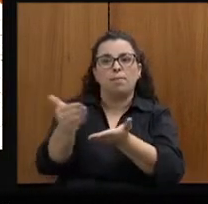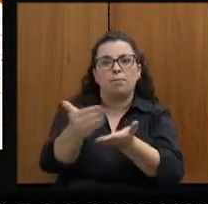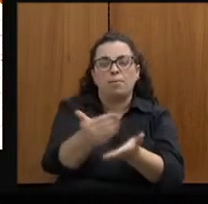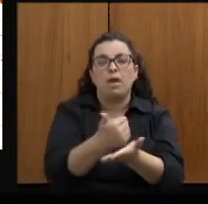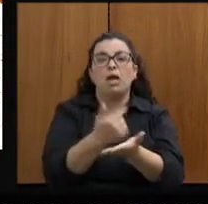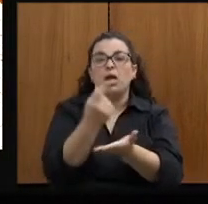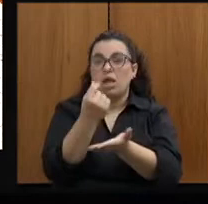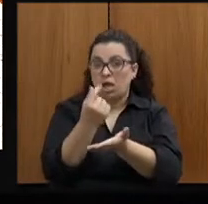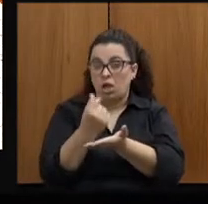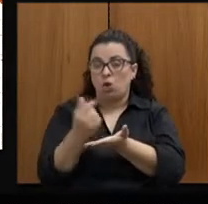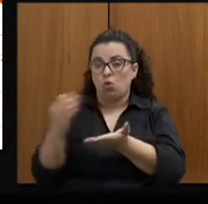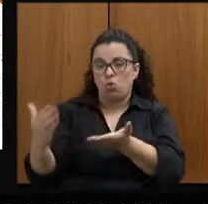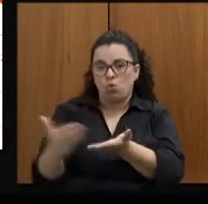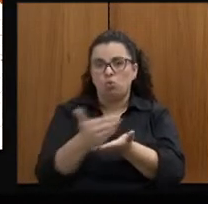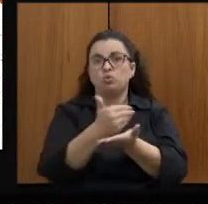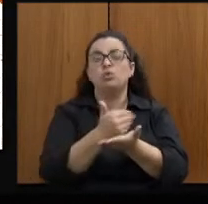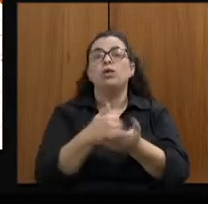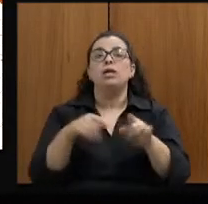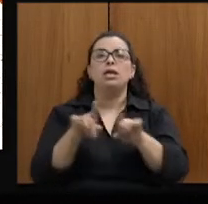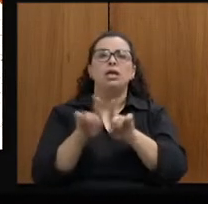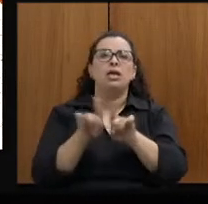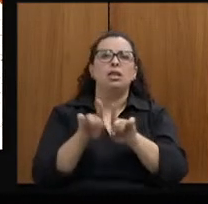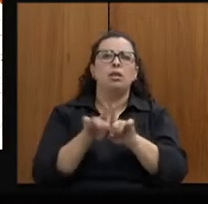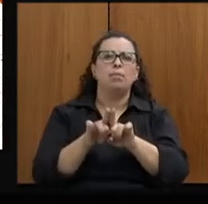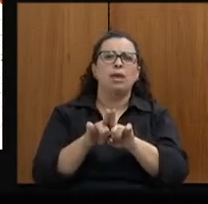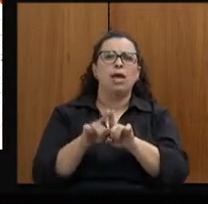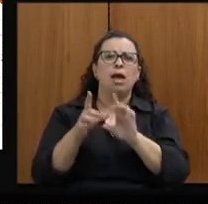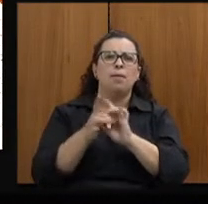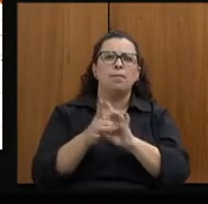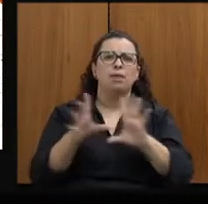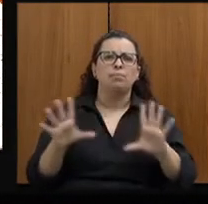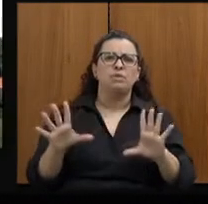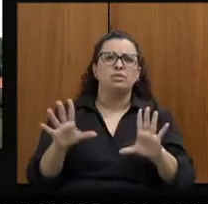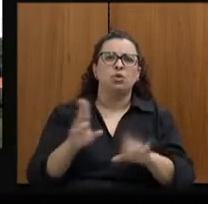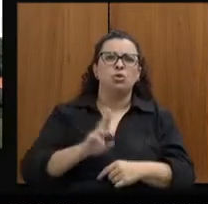uso de imóveis da Subesp e federações.